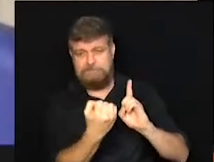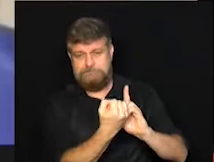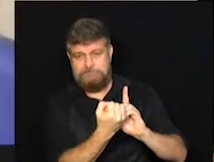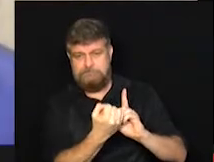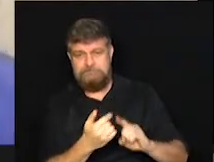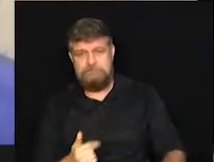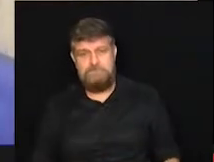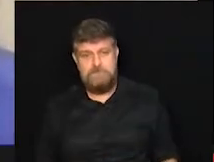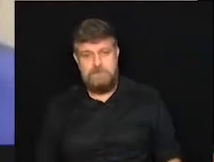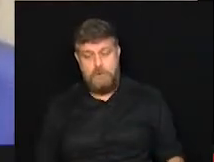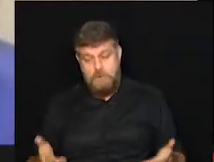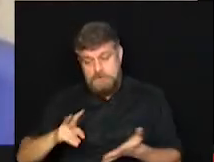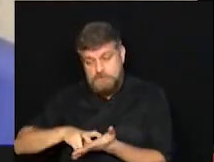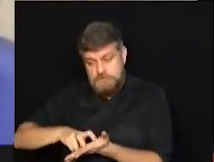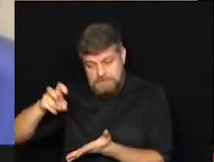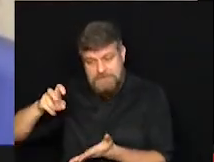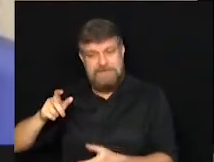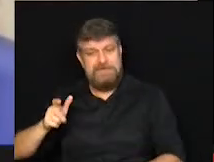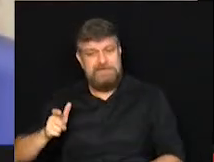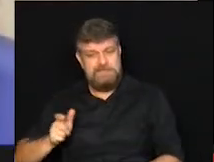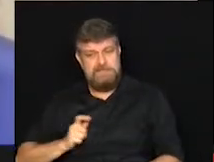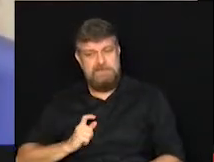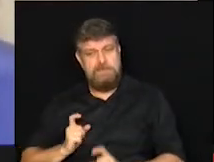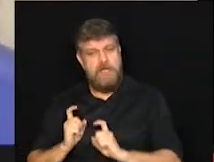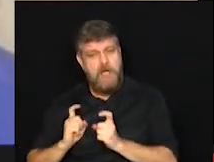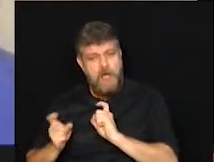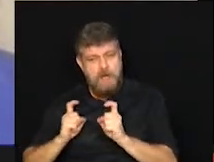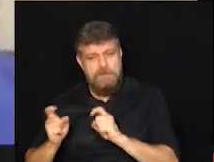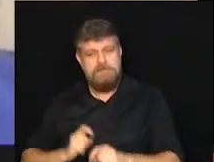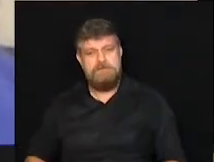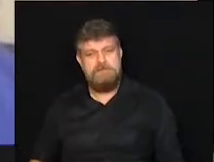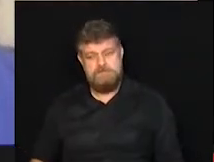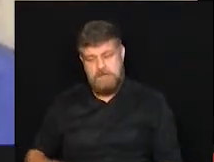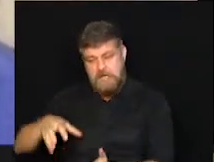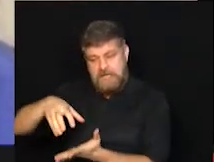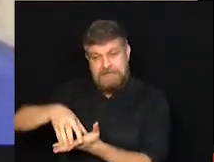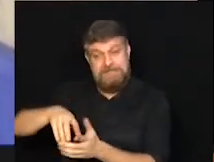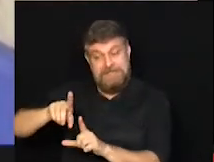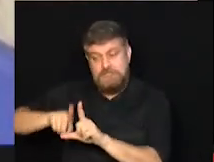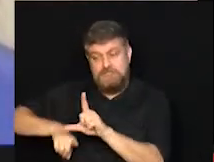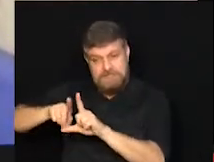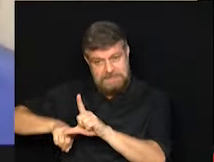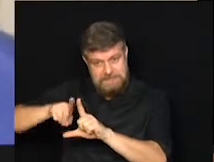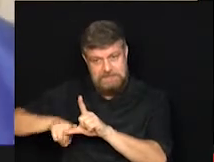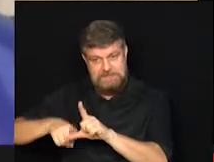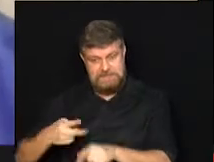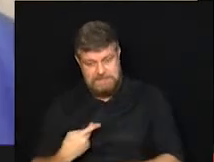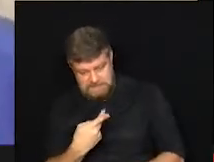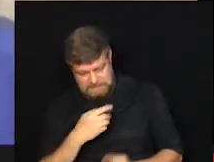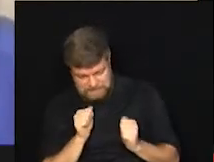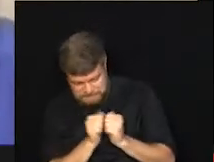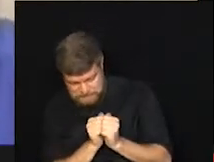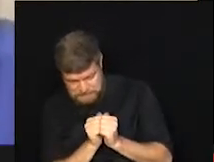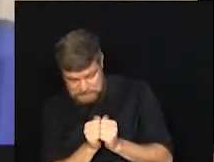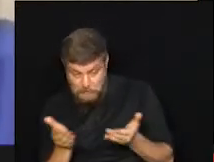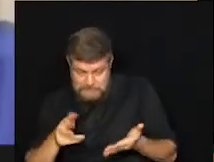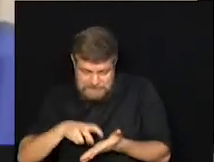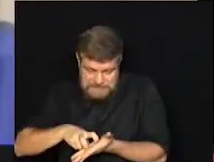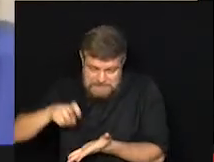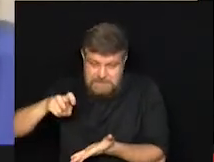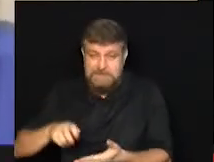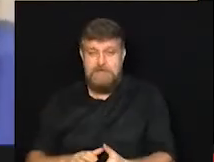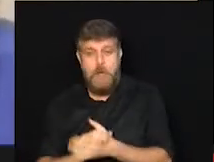tivemos hoje pela manhã no evento na Academia Campinense de Letras, cumprimentar a